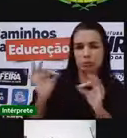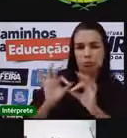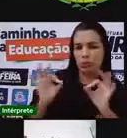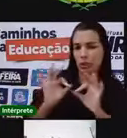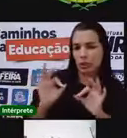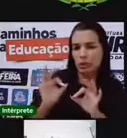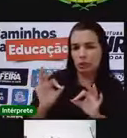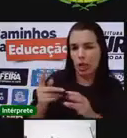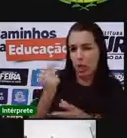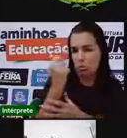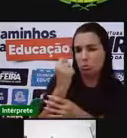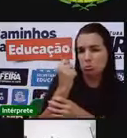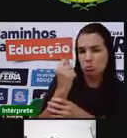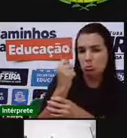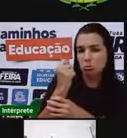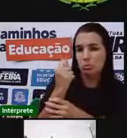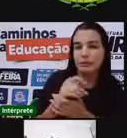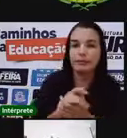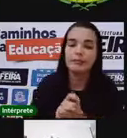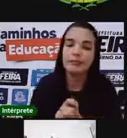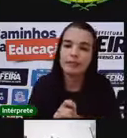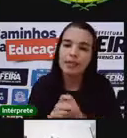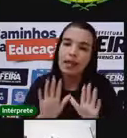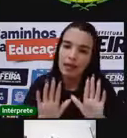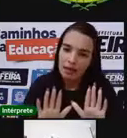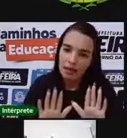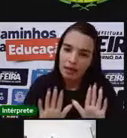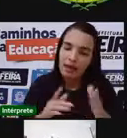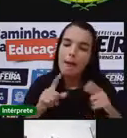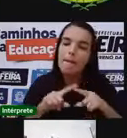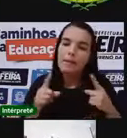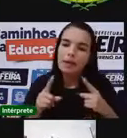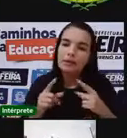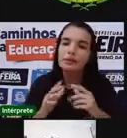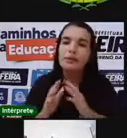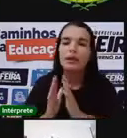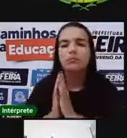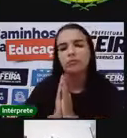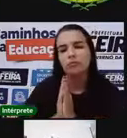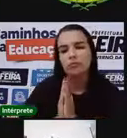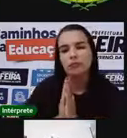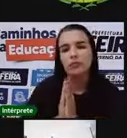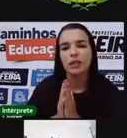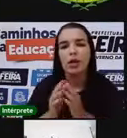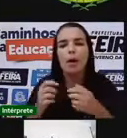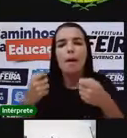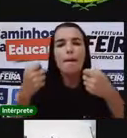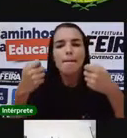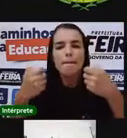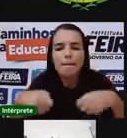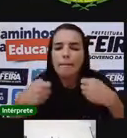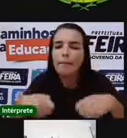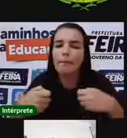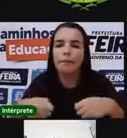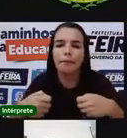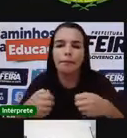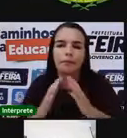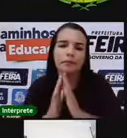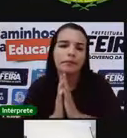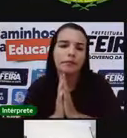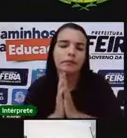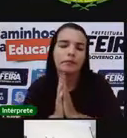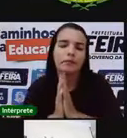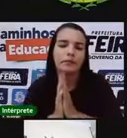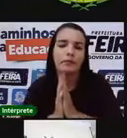Então, mas Dark, você continue buscando auxílio quando precisar. Eis